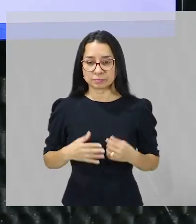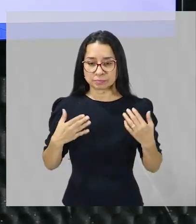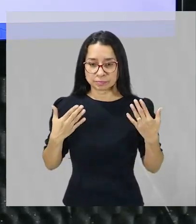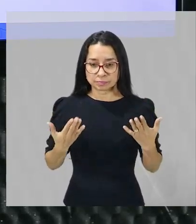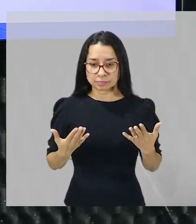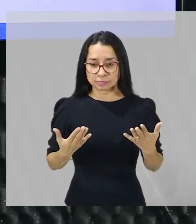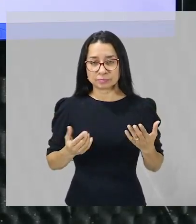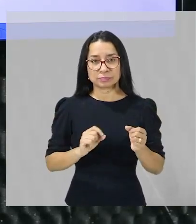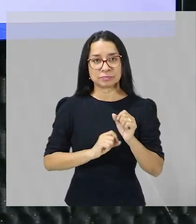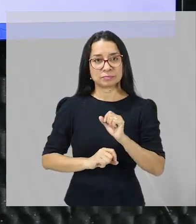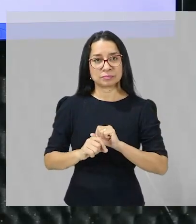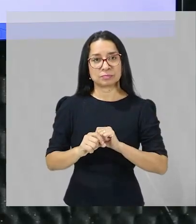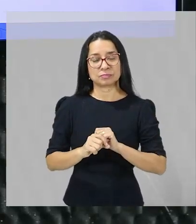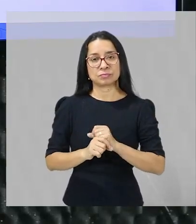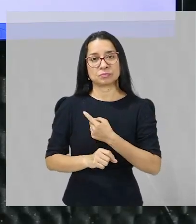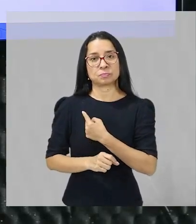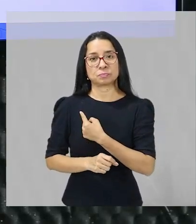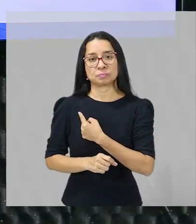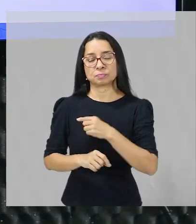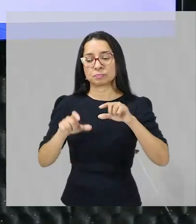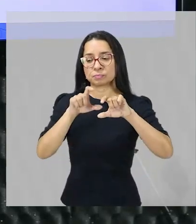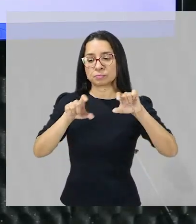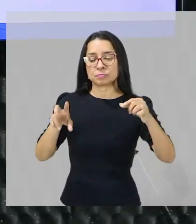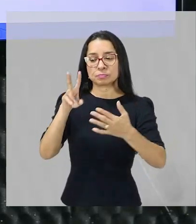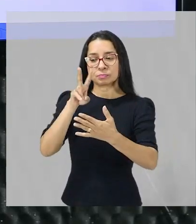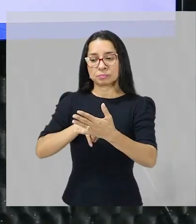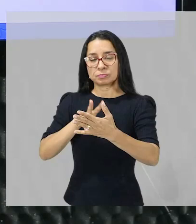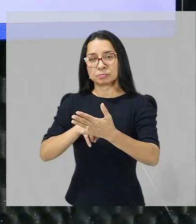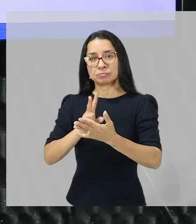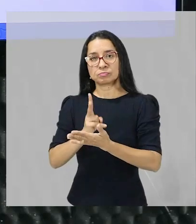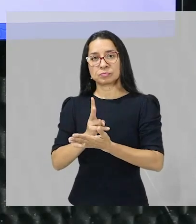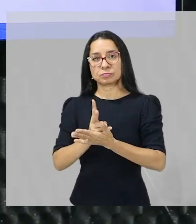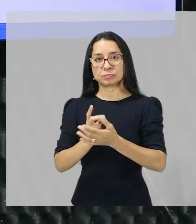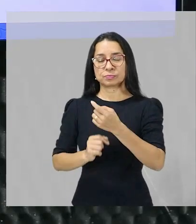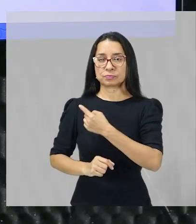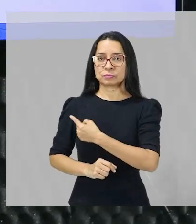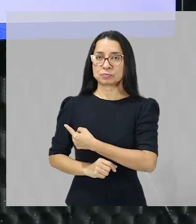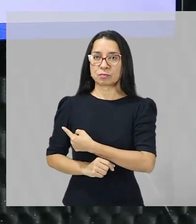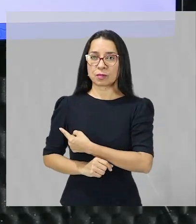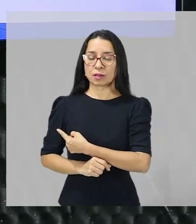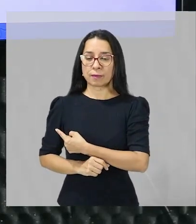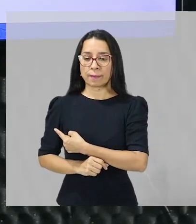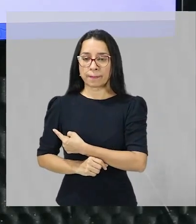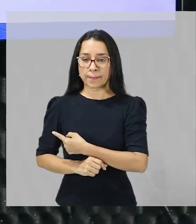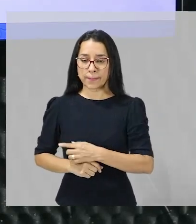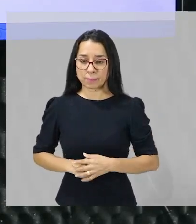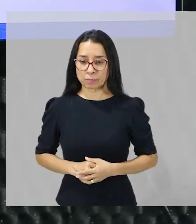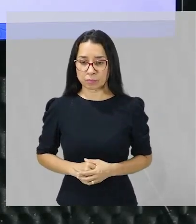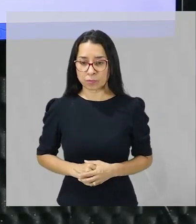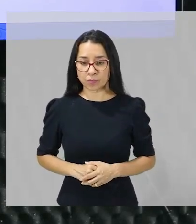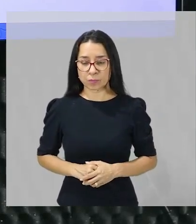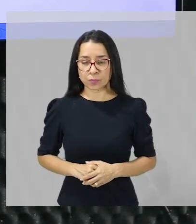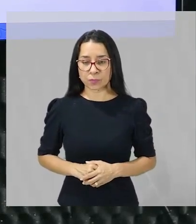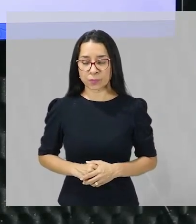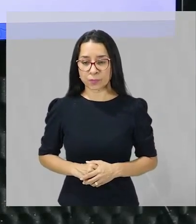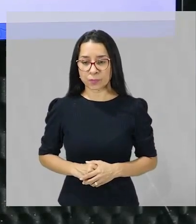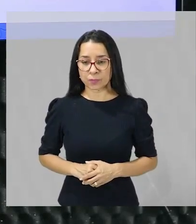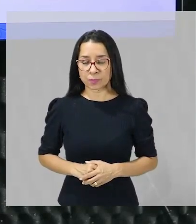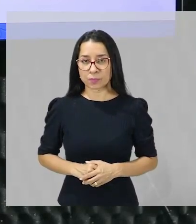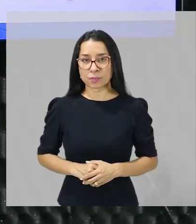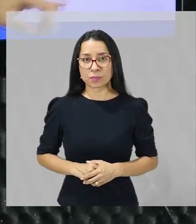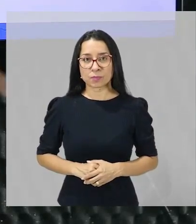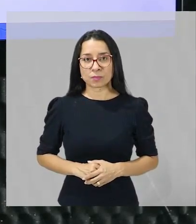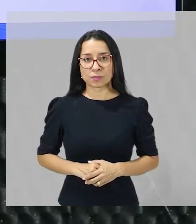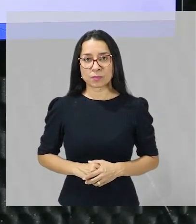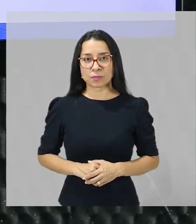ele tirou do pitbull que eles queriam clonar, células da orelha,